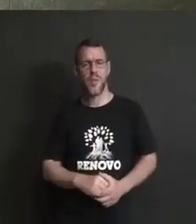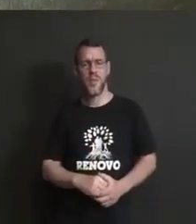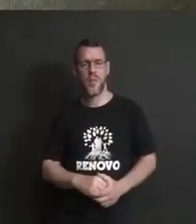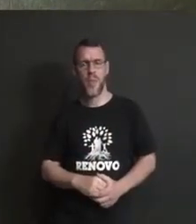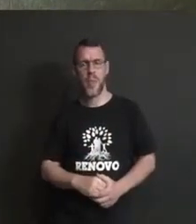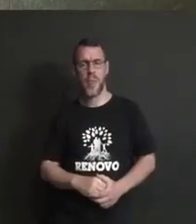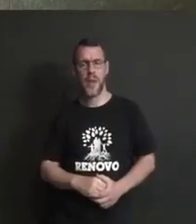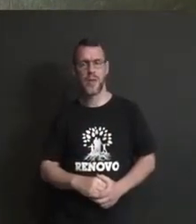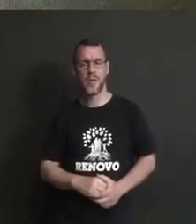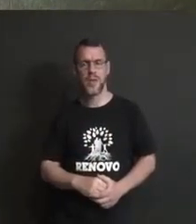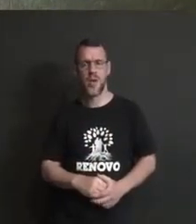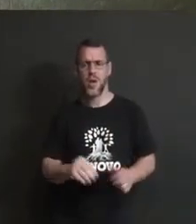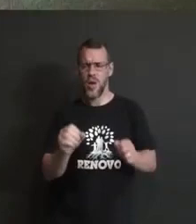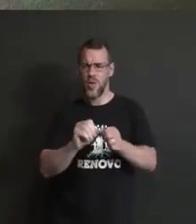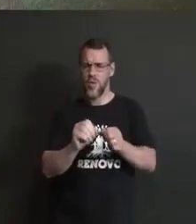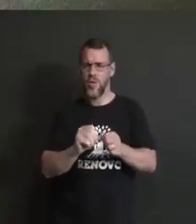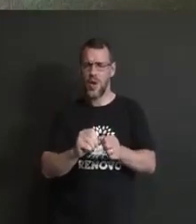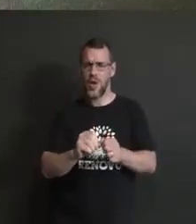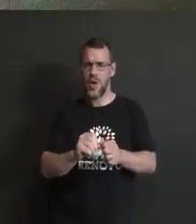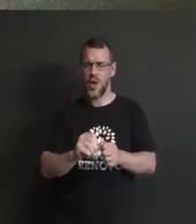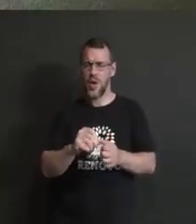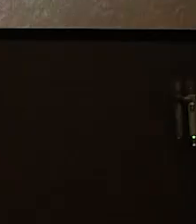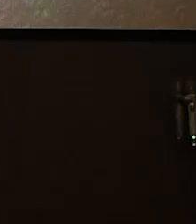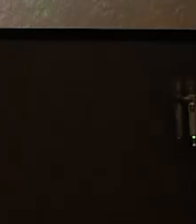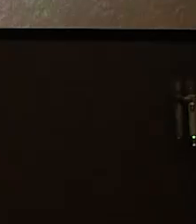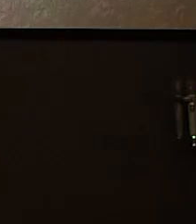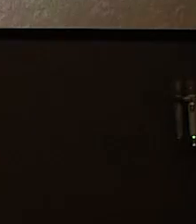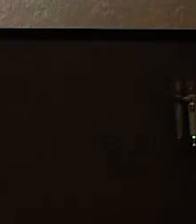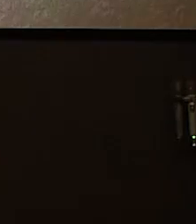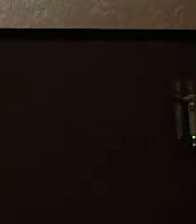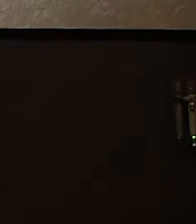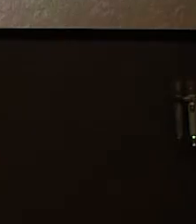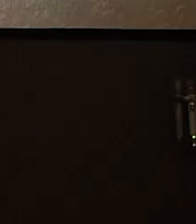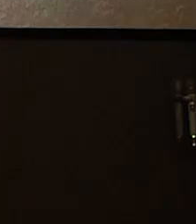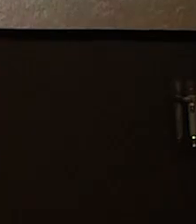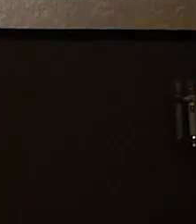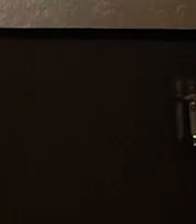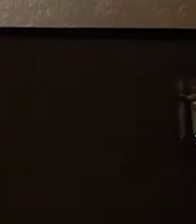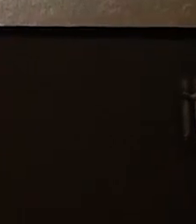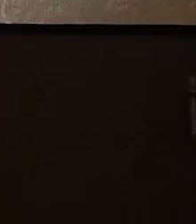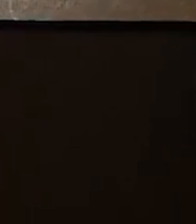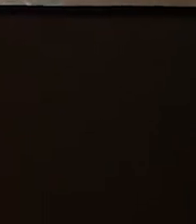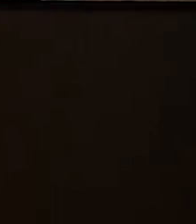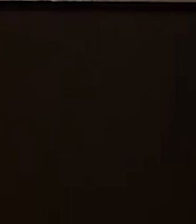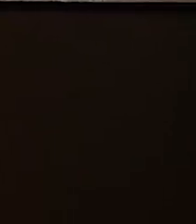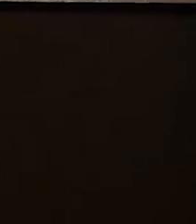Vamos fazer essa pergunta hoje? Como